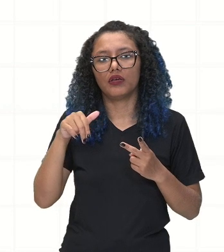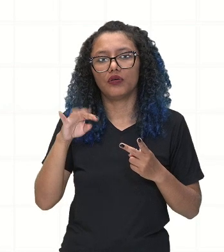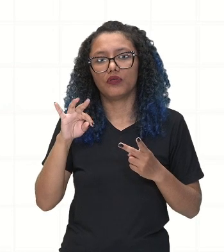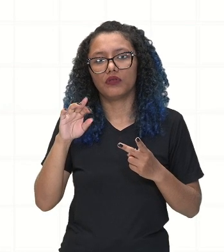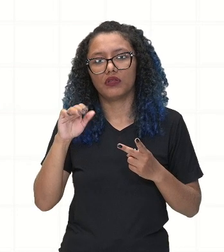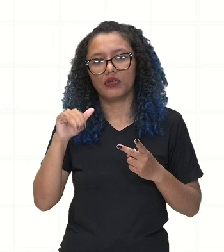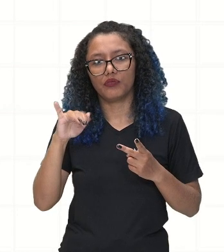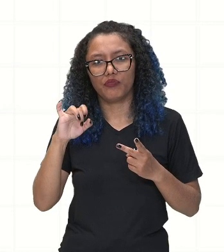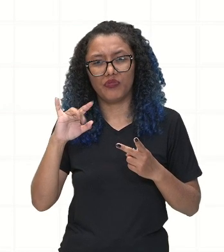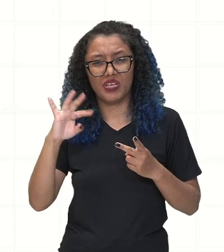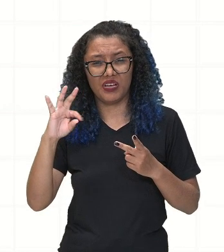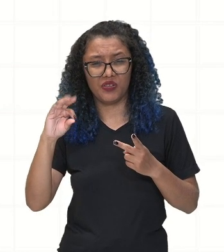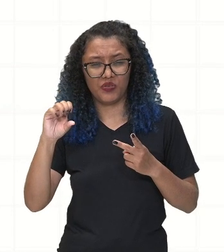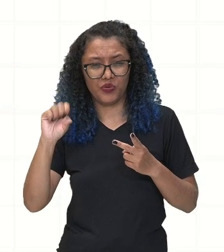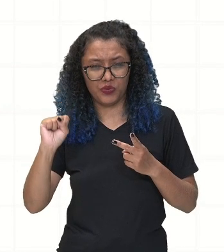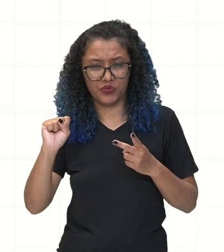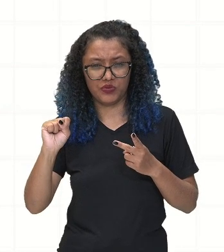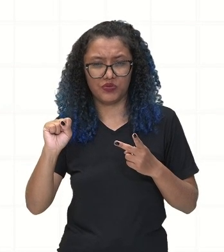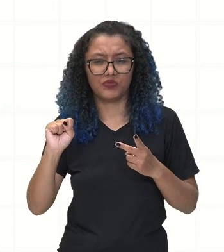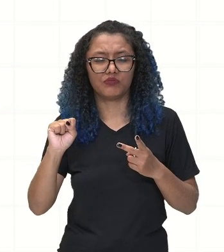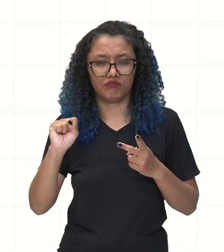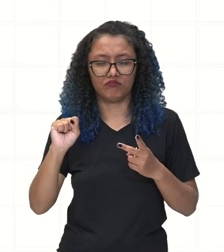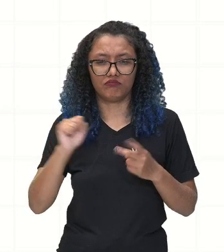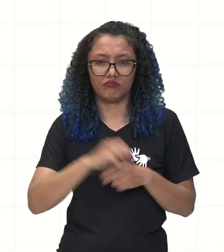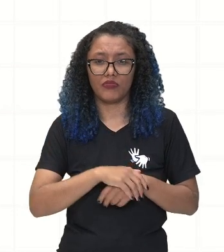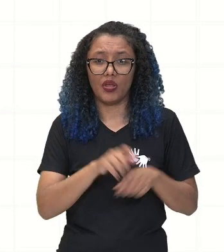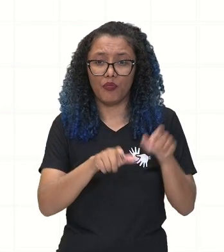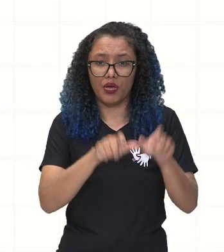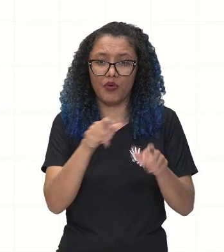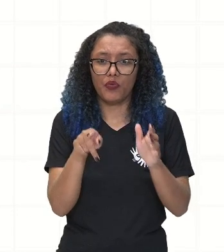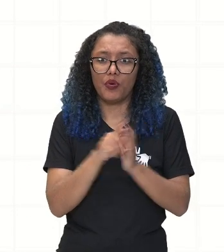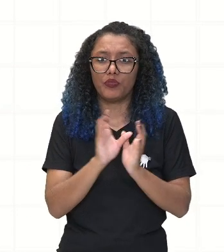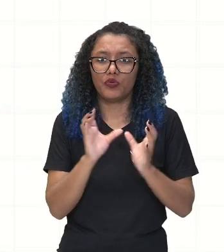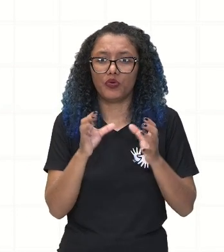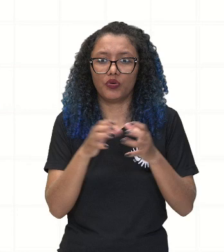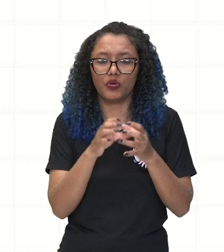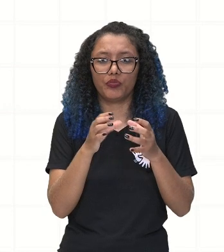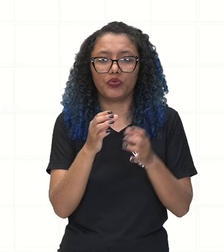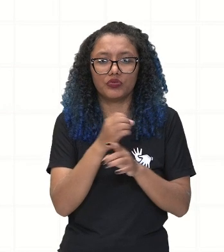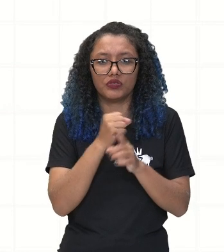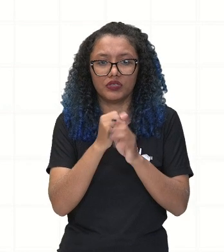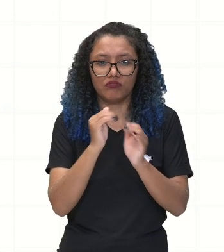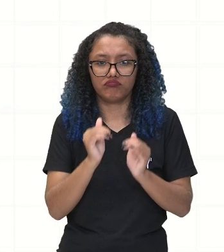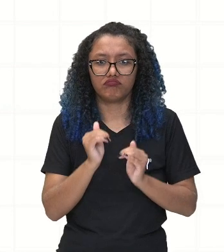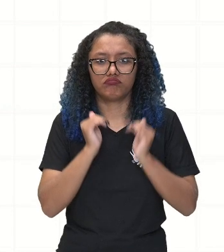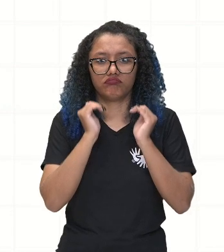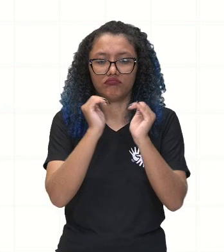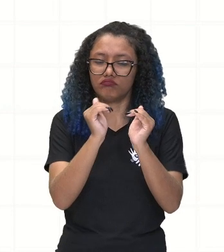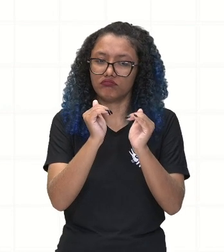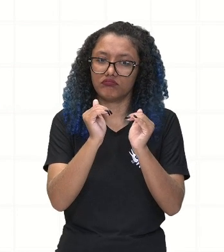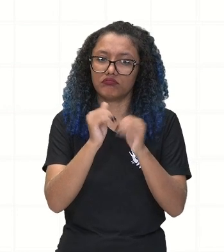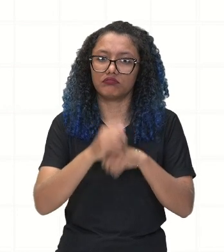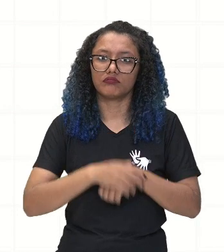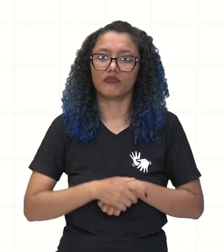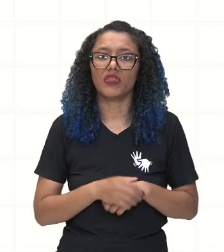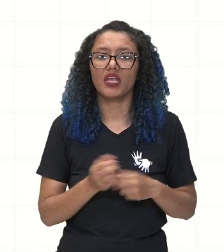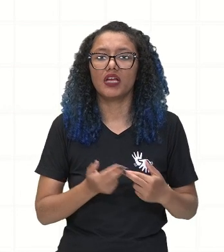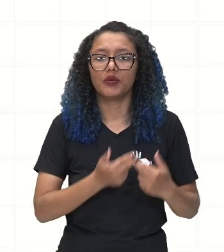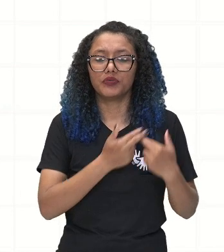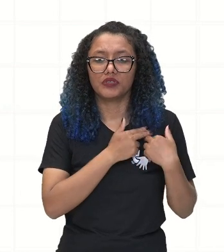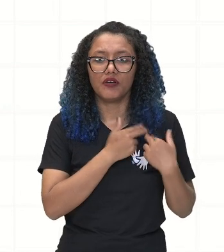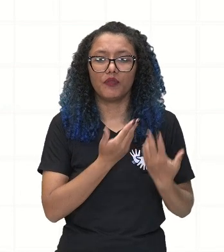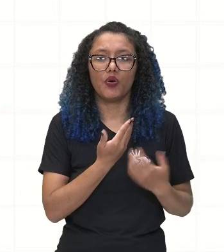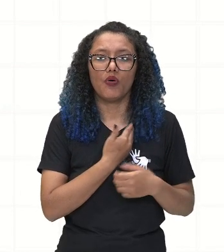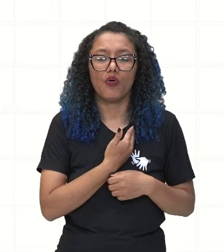ajuntamentos, formados por membros da elite local e eram responsáveis por governar